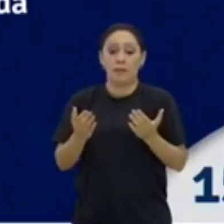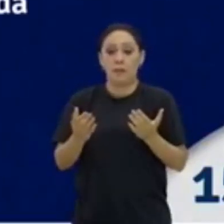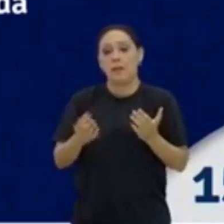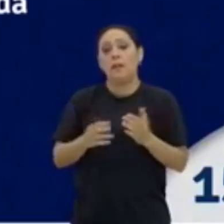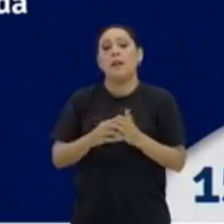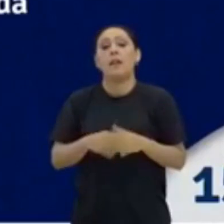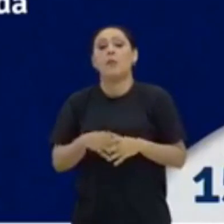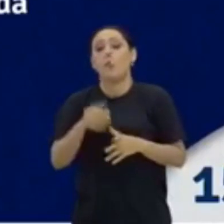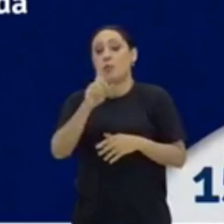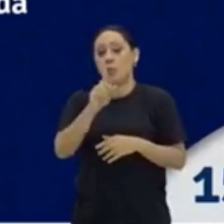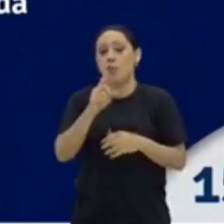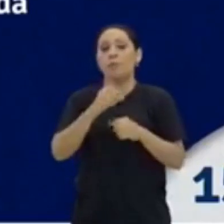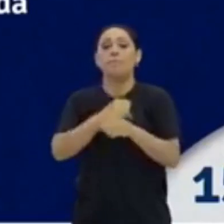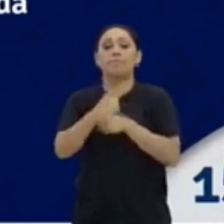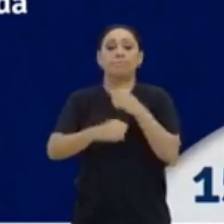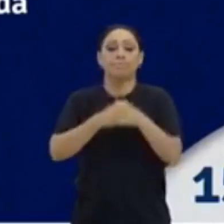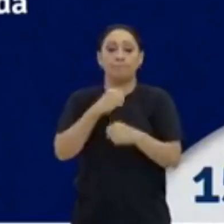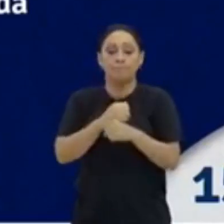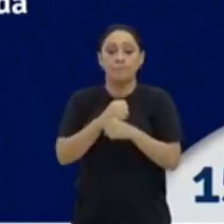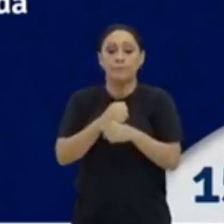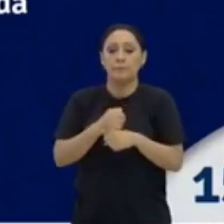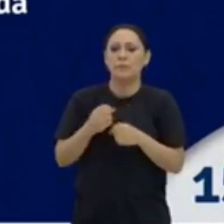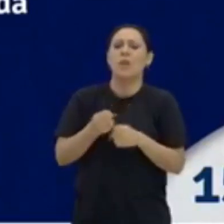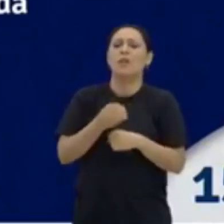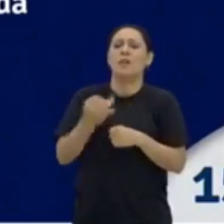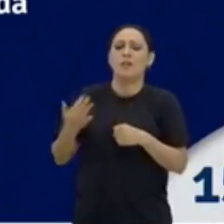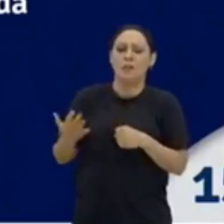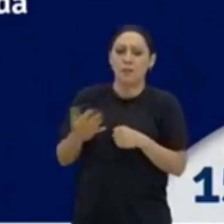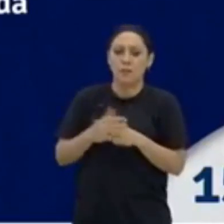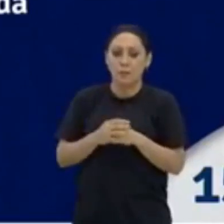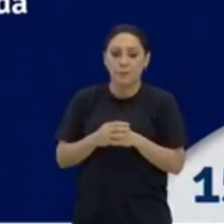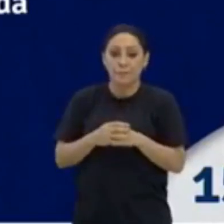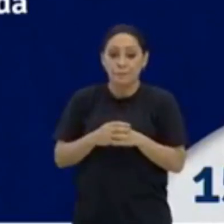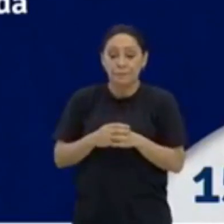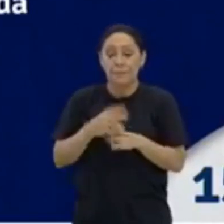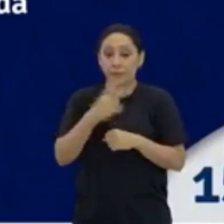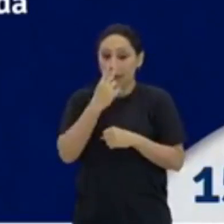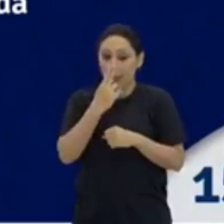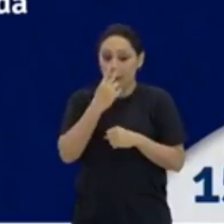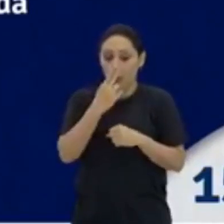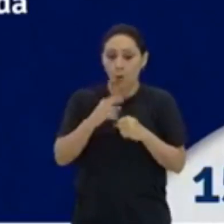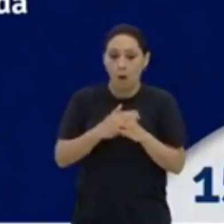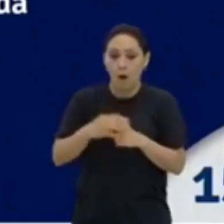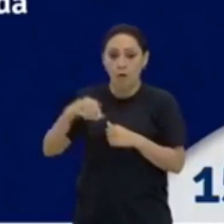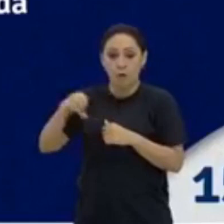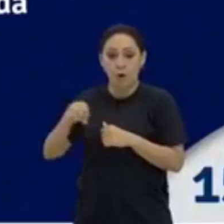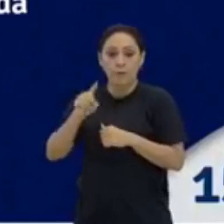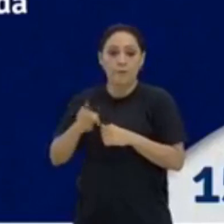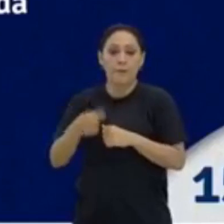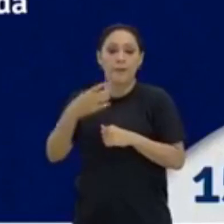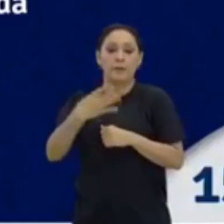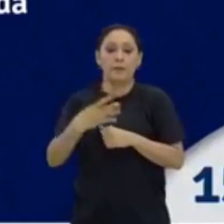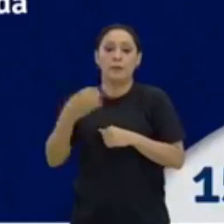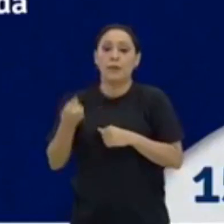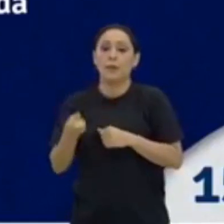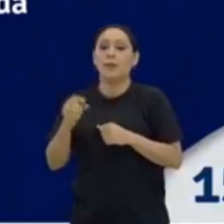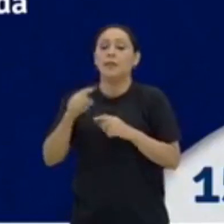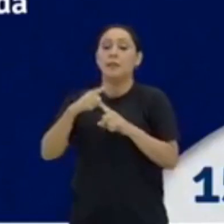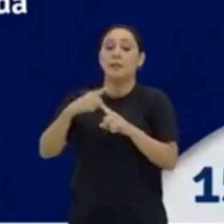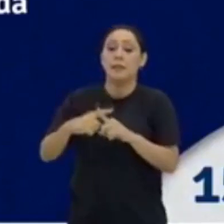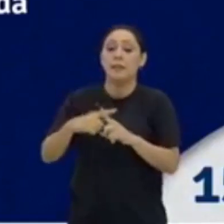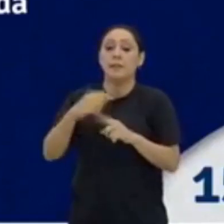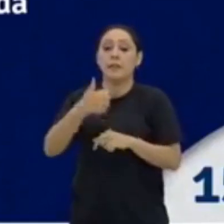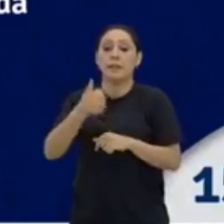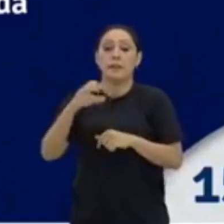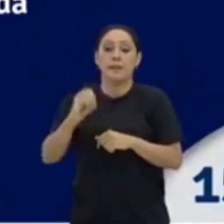um ano luz, Fernando, olha quantos metros são, Fernando. É, professor, 9,46 vezes 10 a 15 seria,